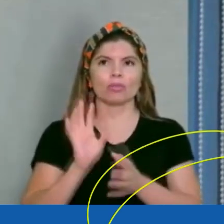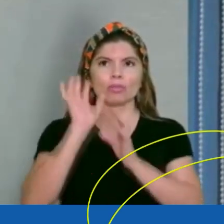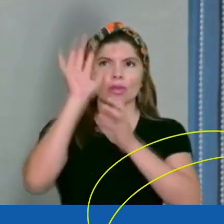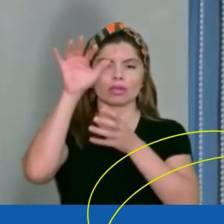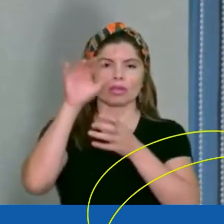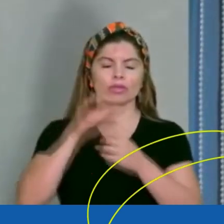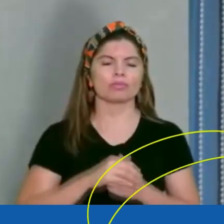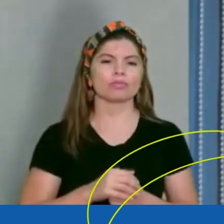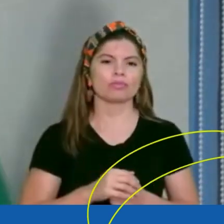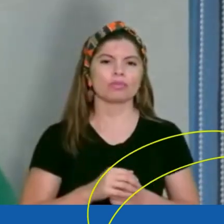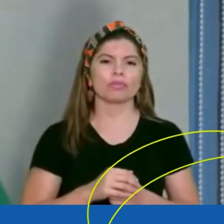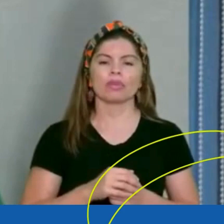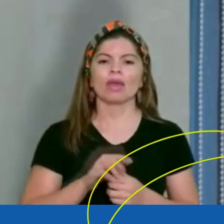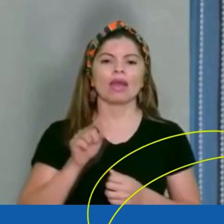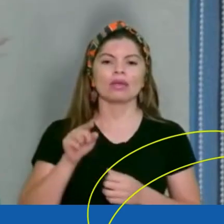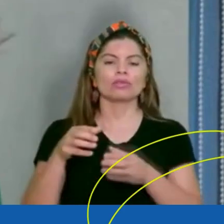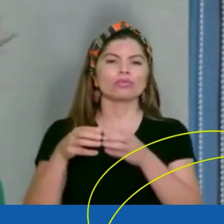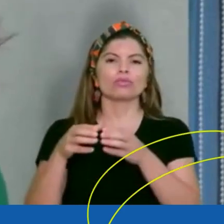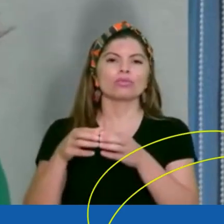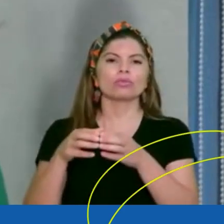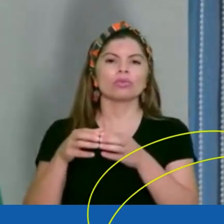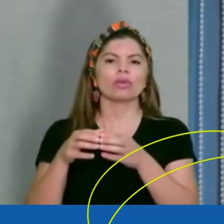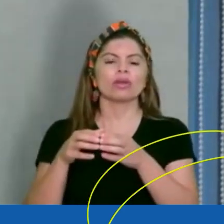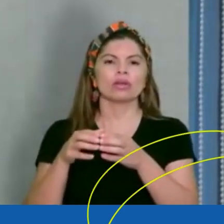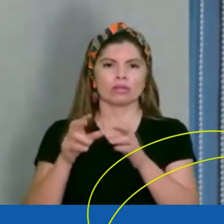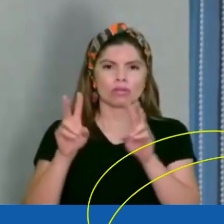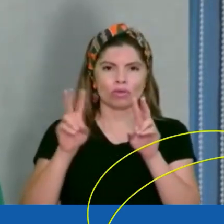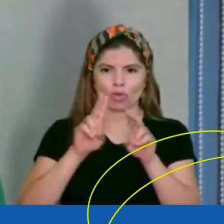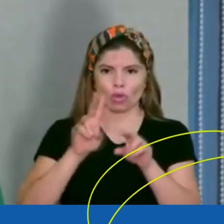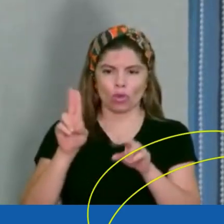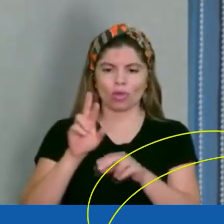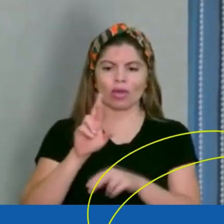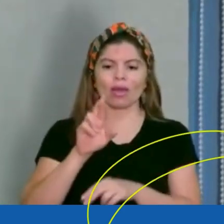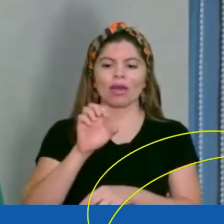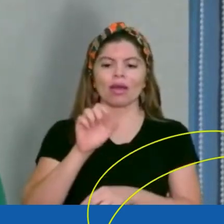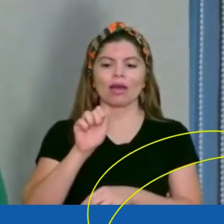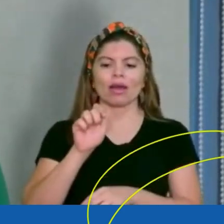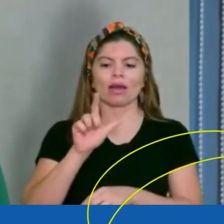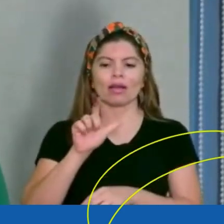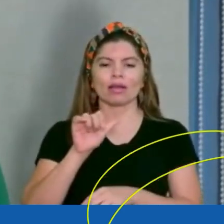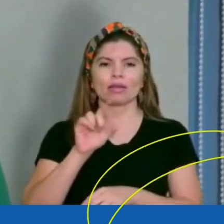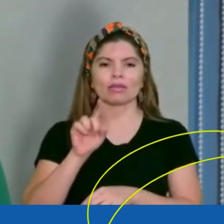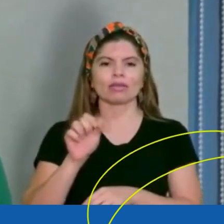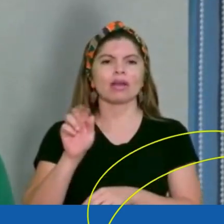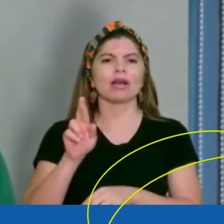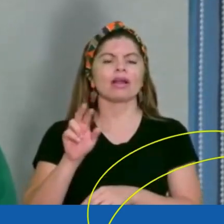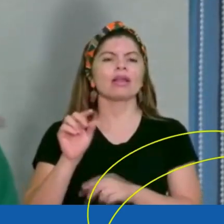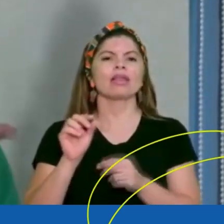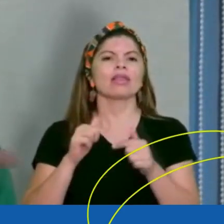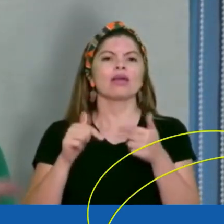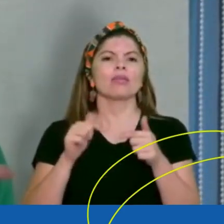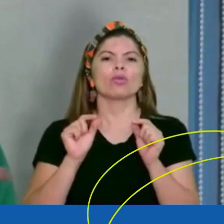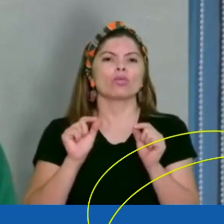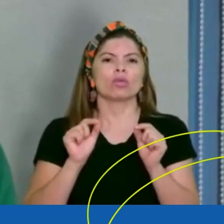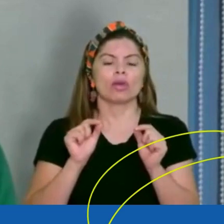falando da função da Associação Realizar, que é descobrir esses talentos e